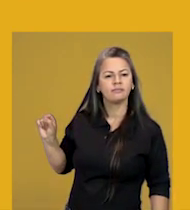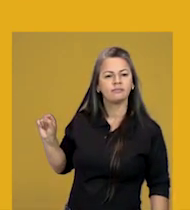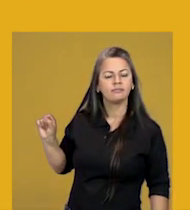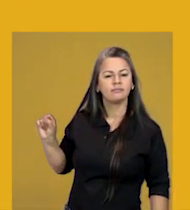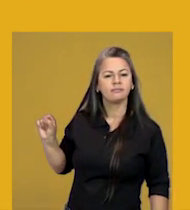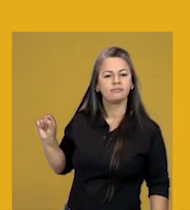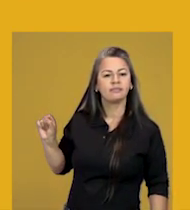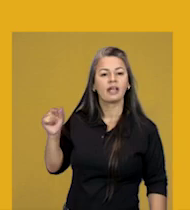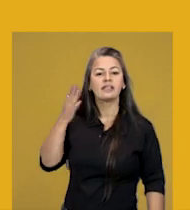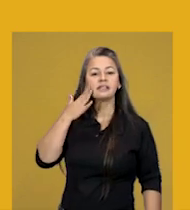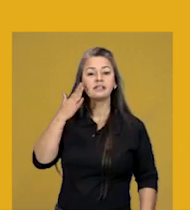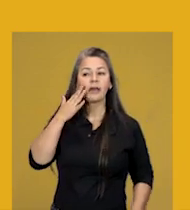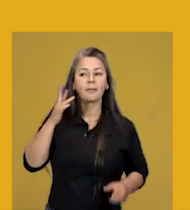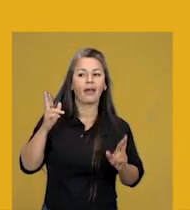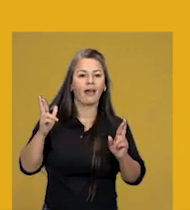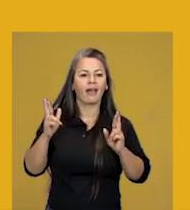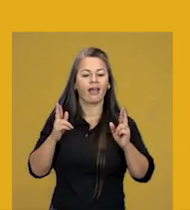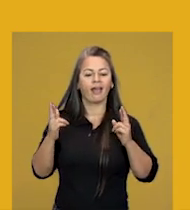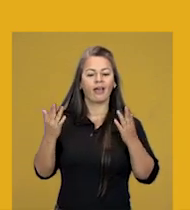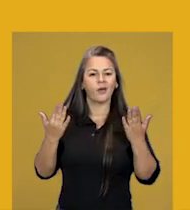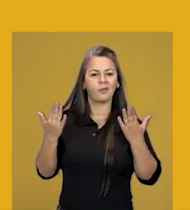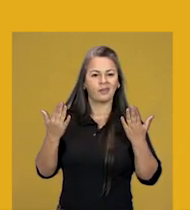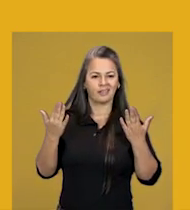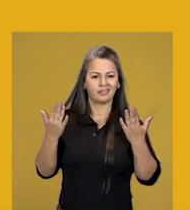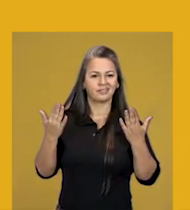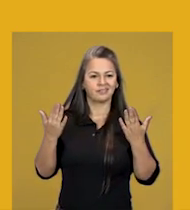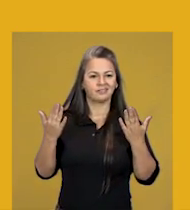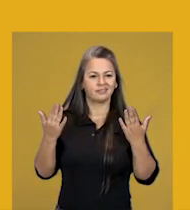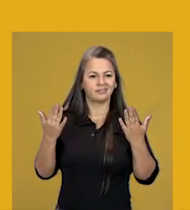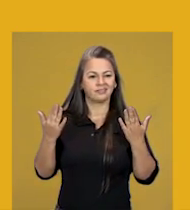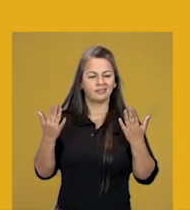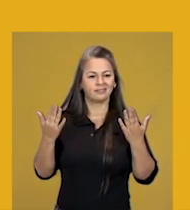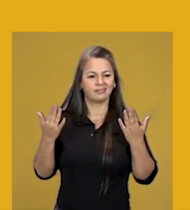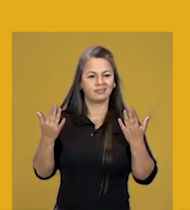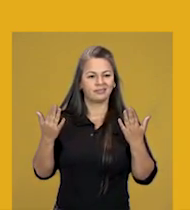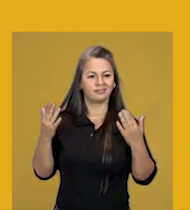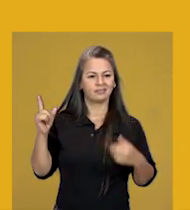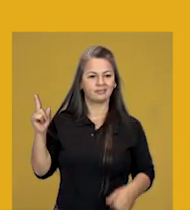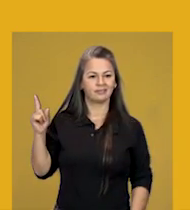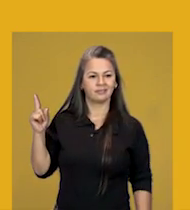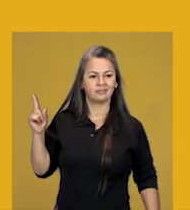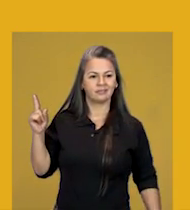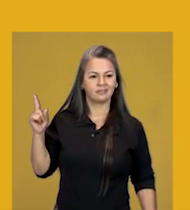os perímetros. Então, a relação entre os perímetros é